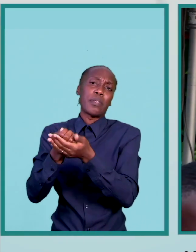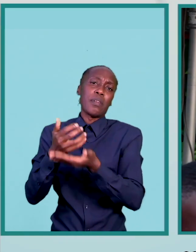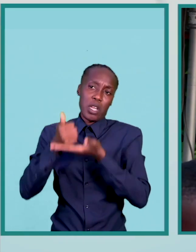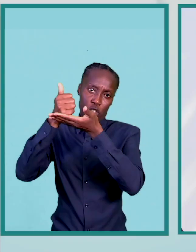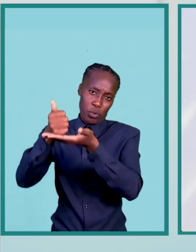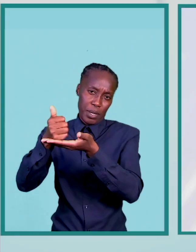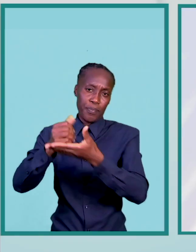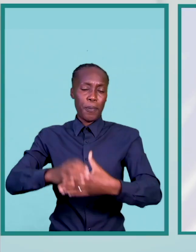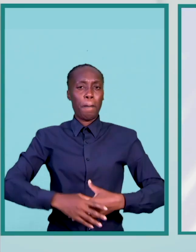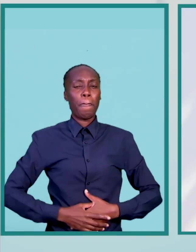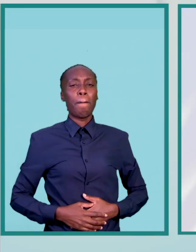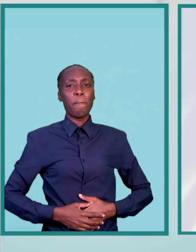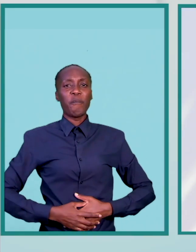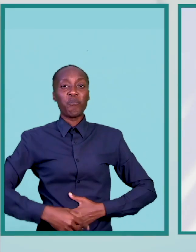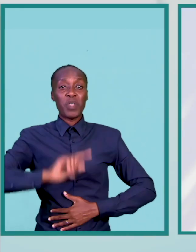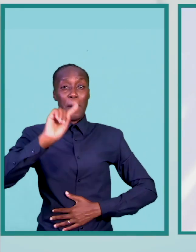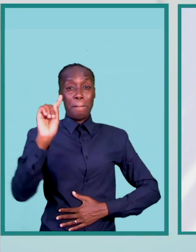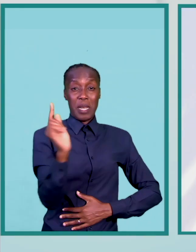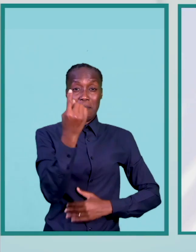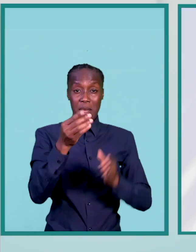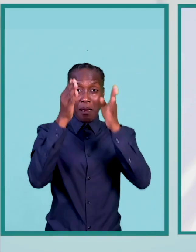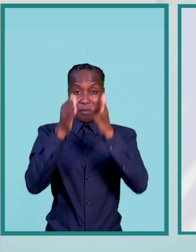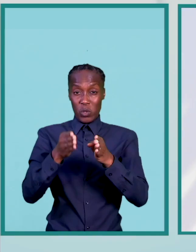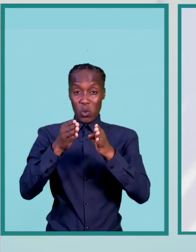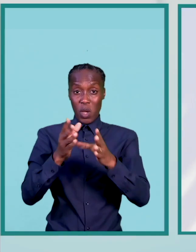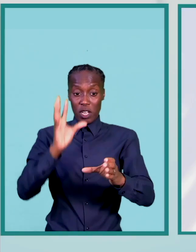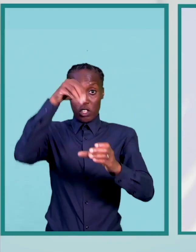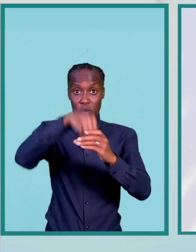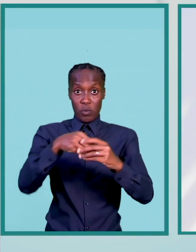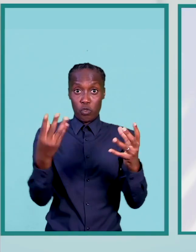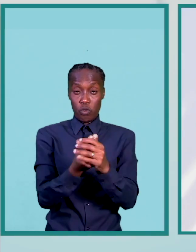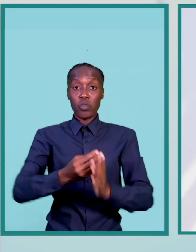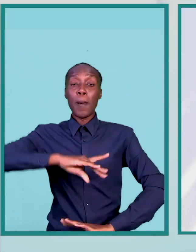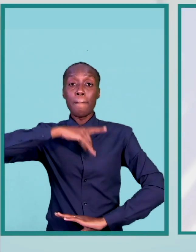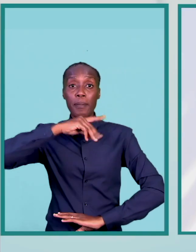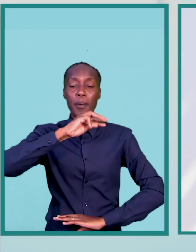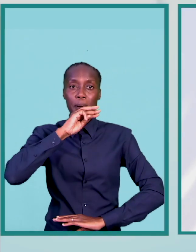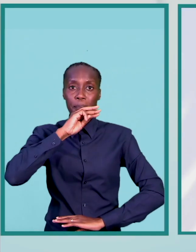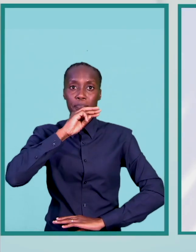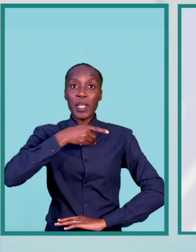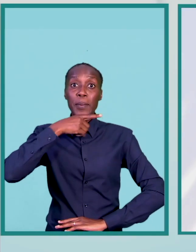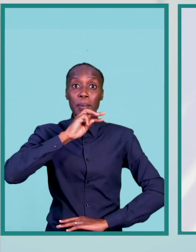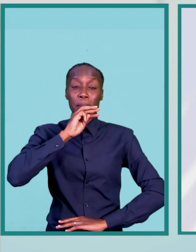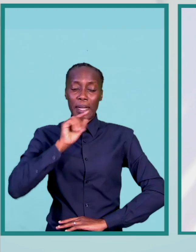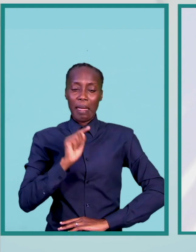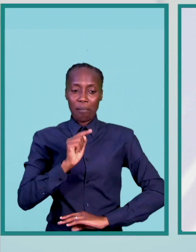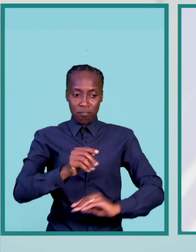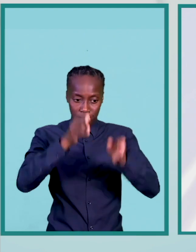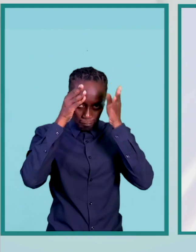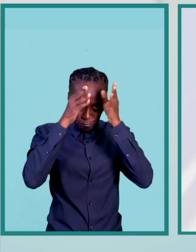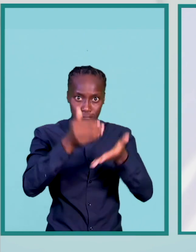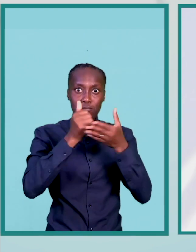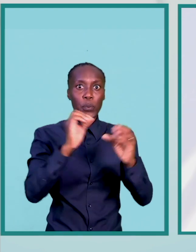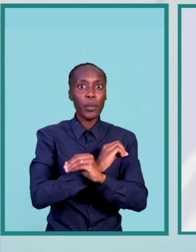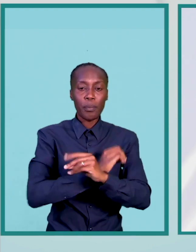pedir essa ajuda? Vamos em cadeias. A primeira pessoa que está em contato com nós direto são os nossos pais, não é? Nossos progenitores. Então, os nossos pais não